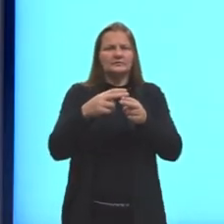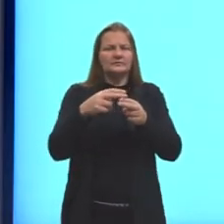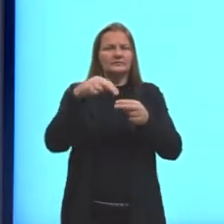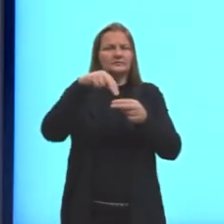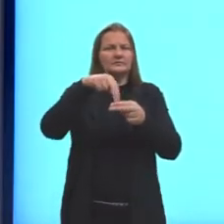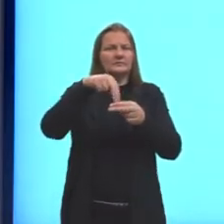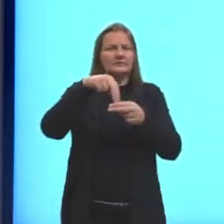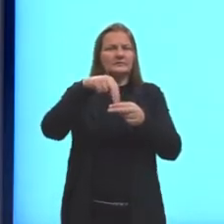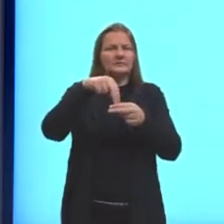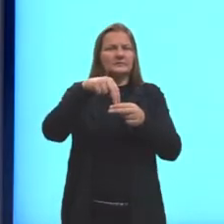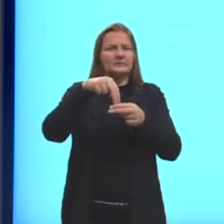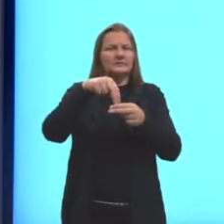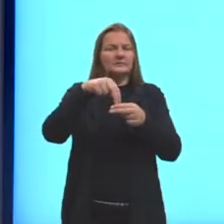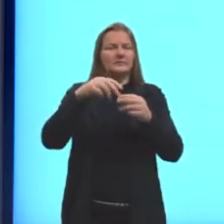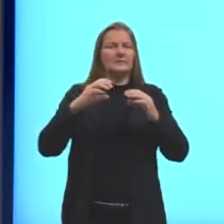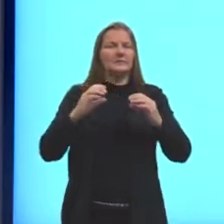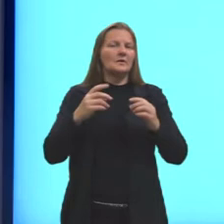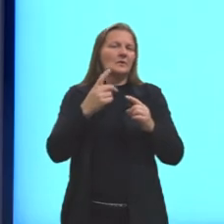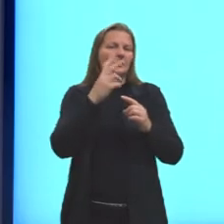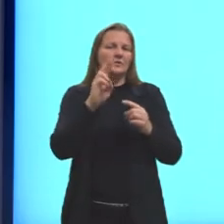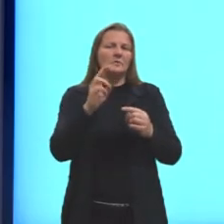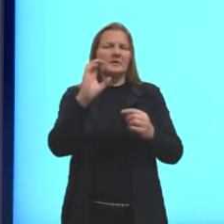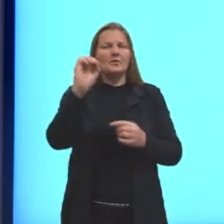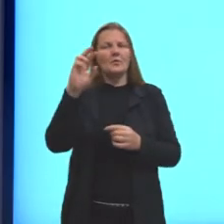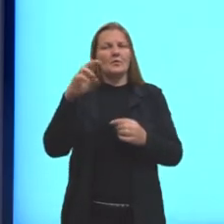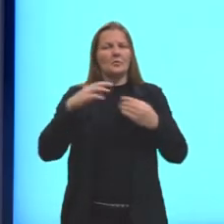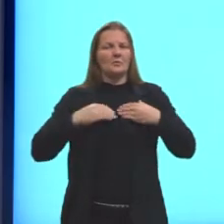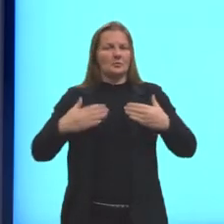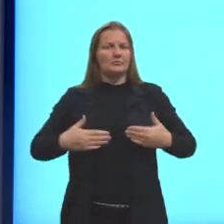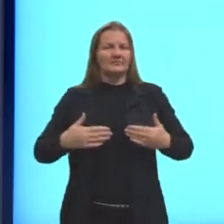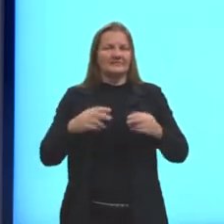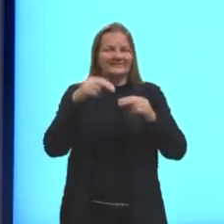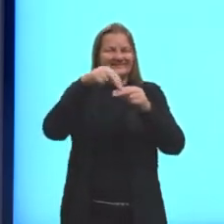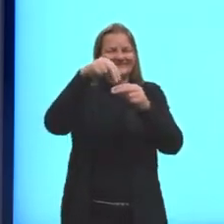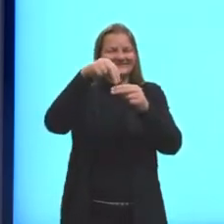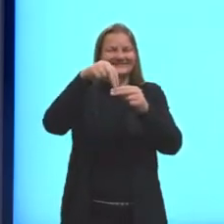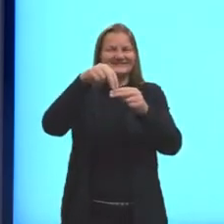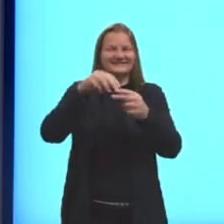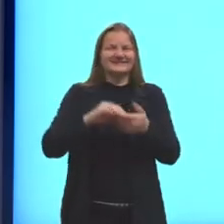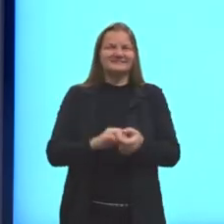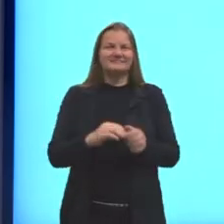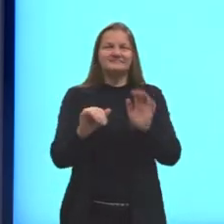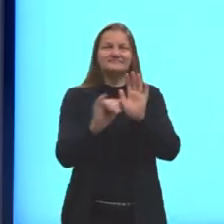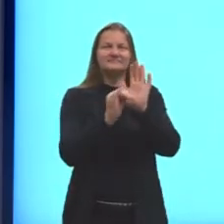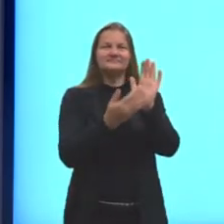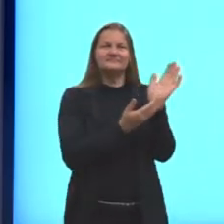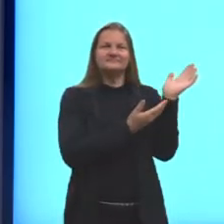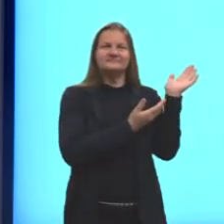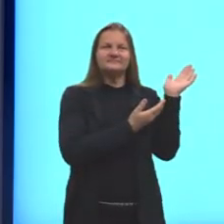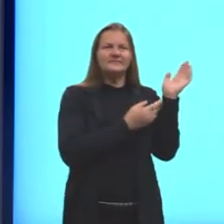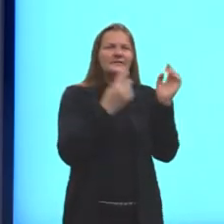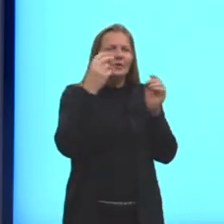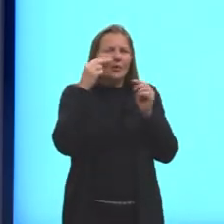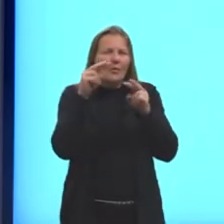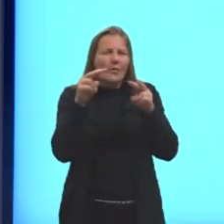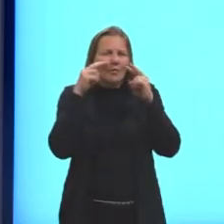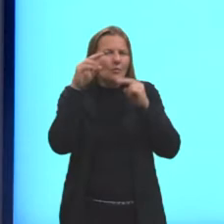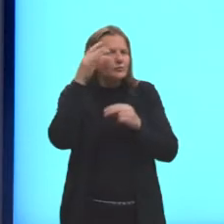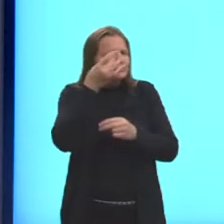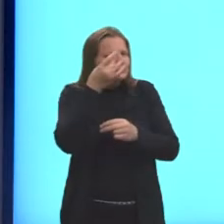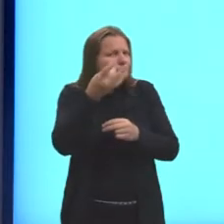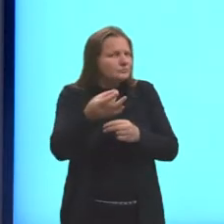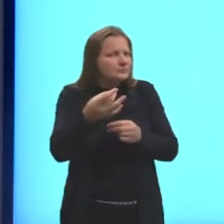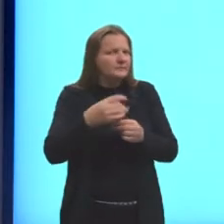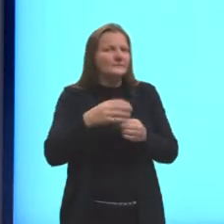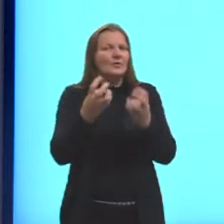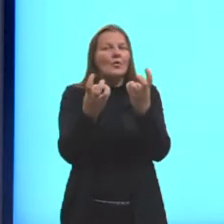corpo neutro Claro pode ser que não esteja escrito aqui né para a gente identificar o que que a gente faz a gente tem que ver que a gente